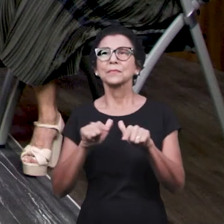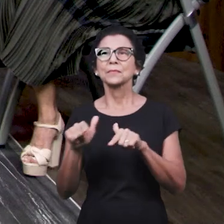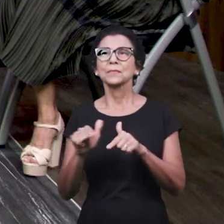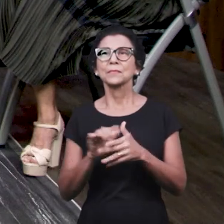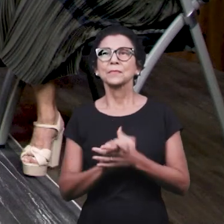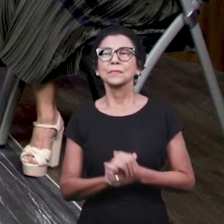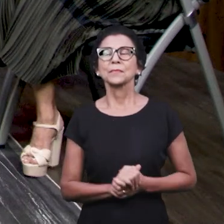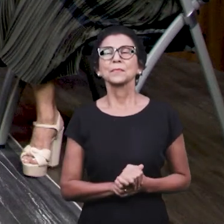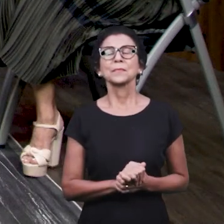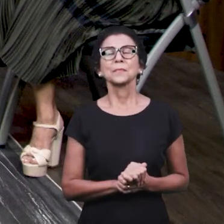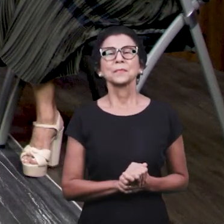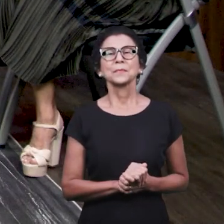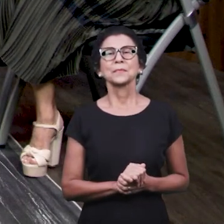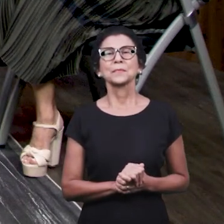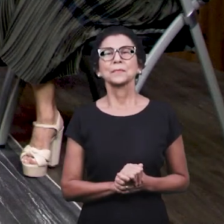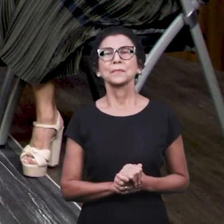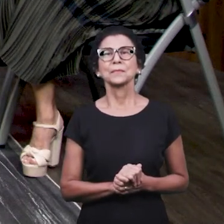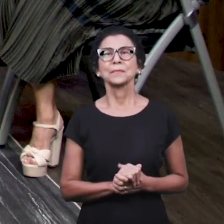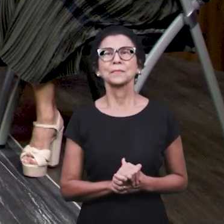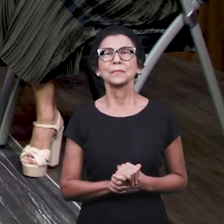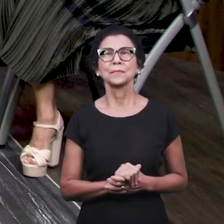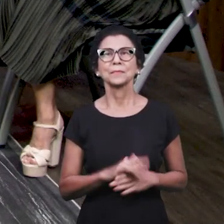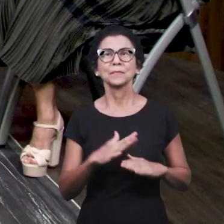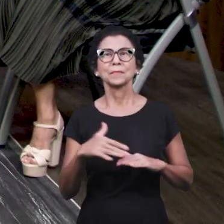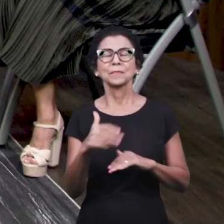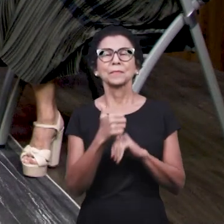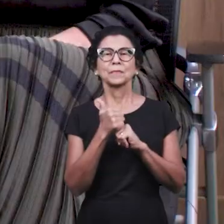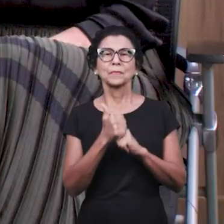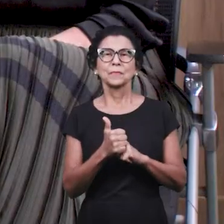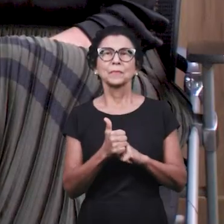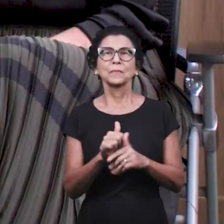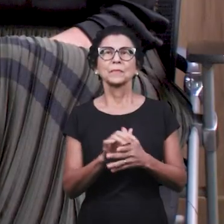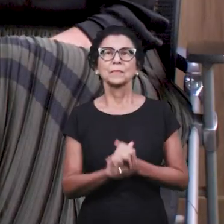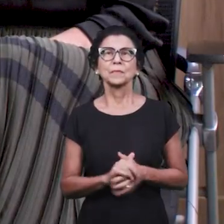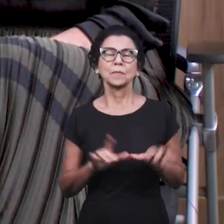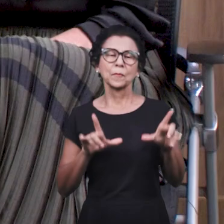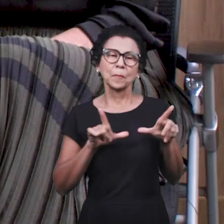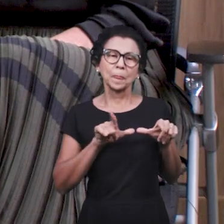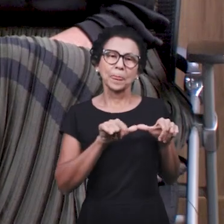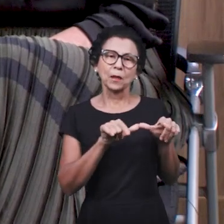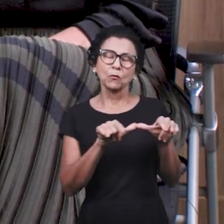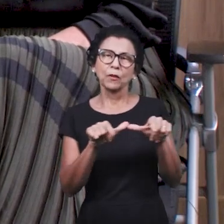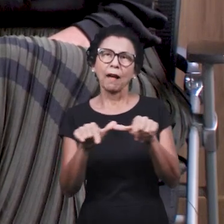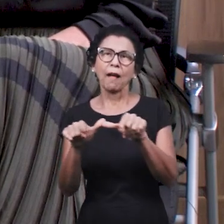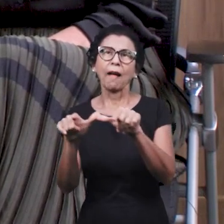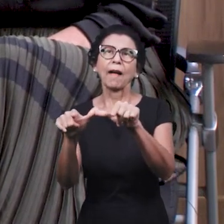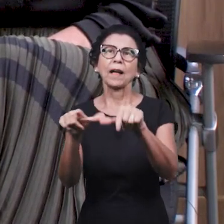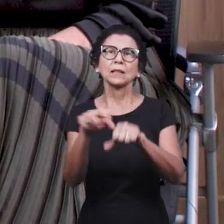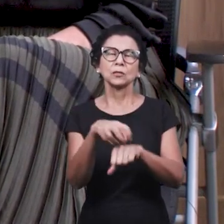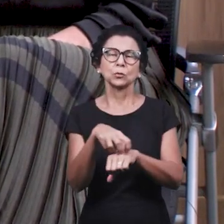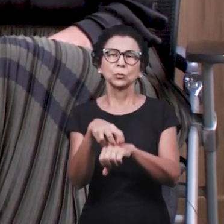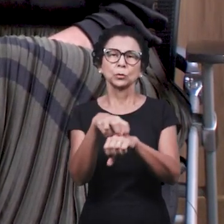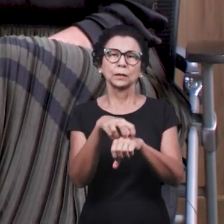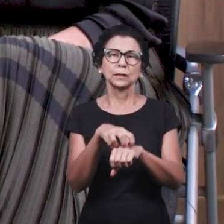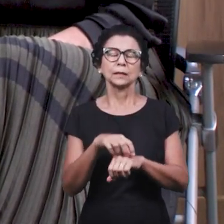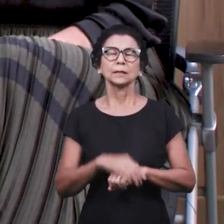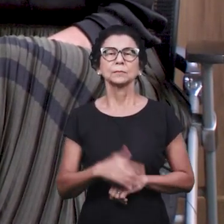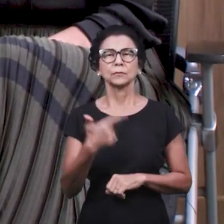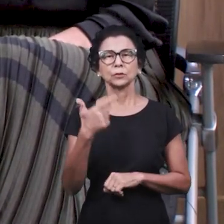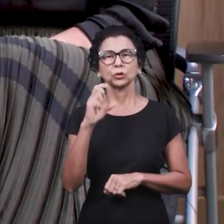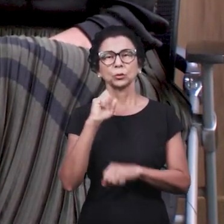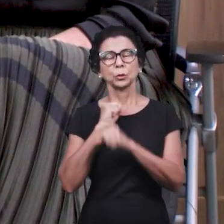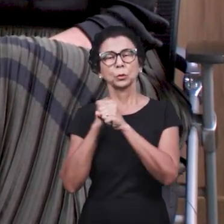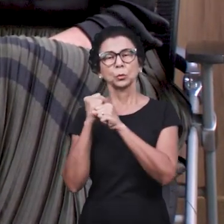ramo de atividade é viagens, no mercado capixaba há 28 anos. Sou formada